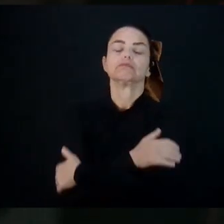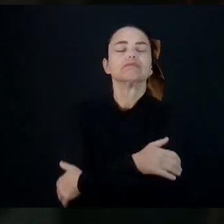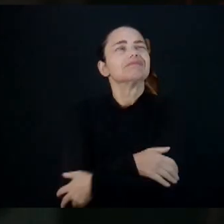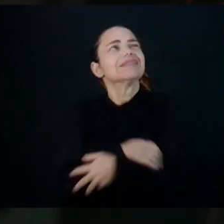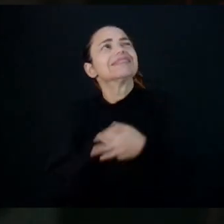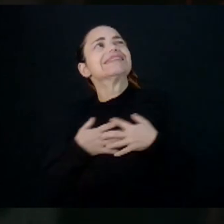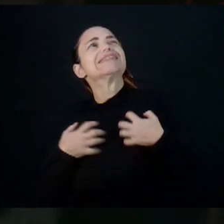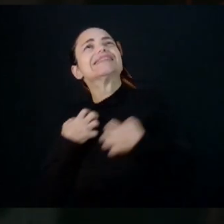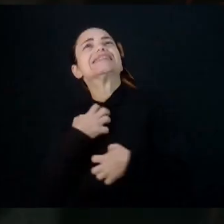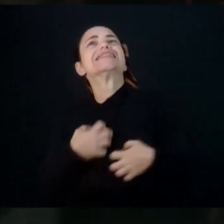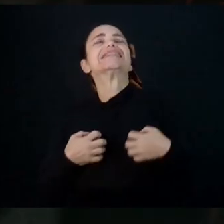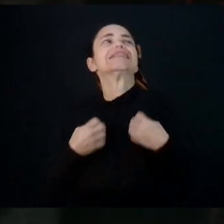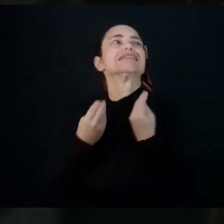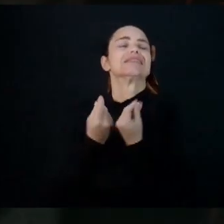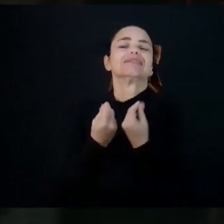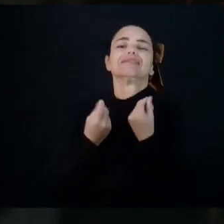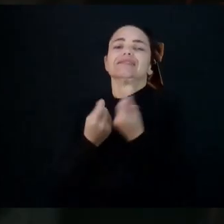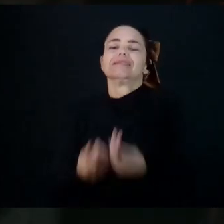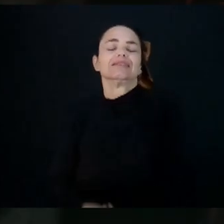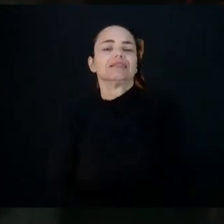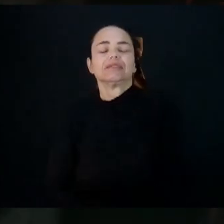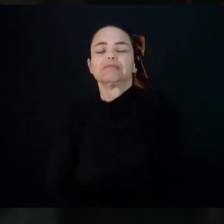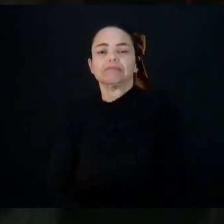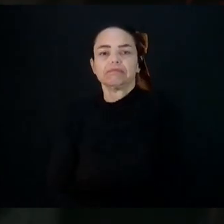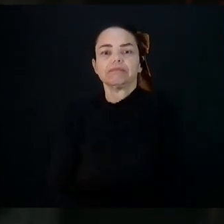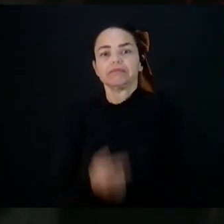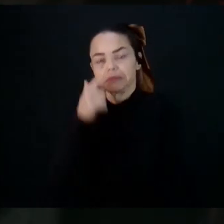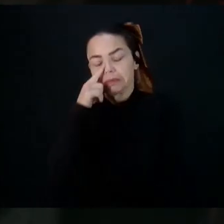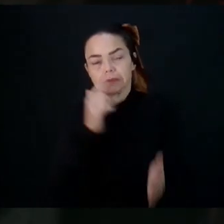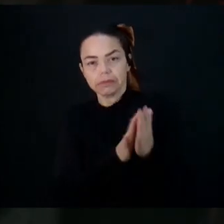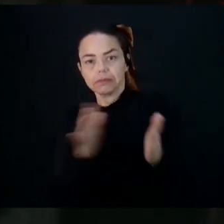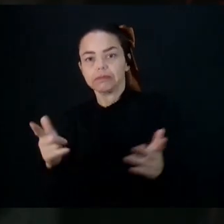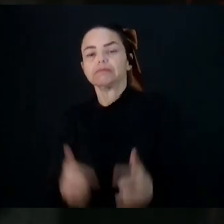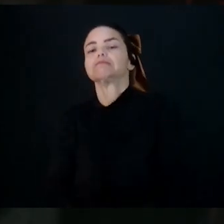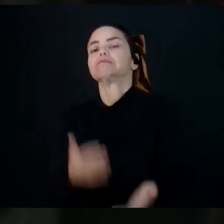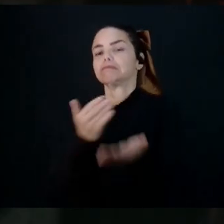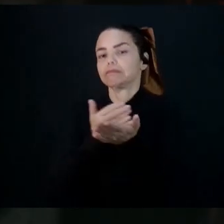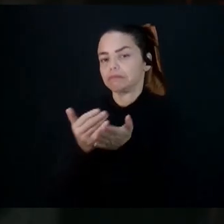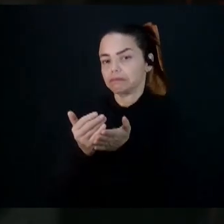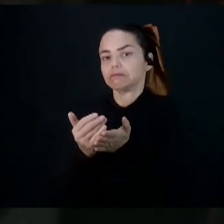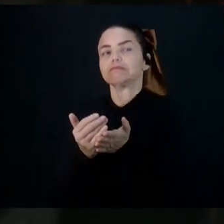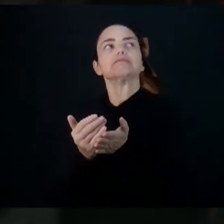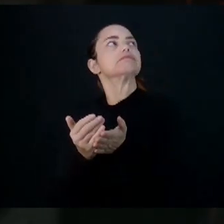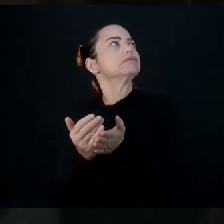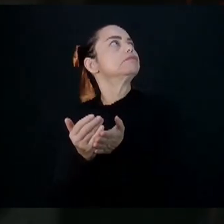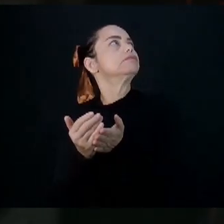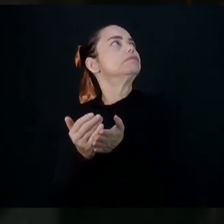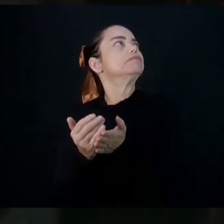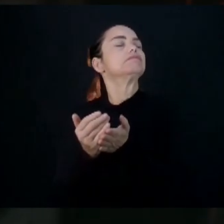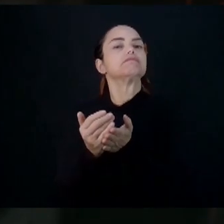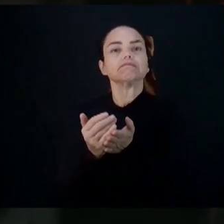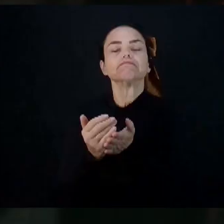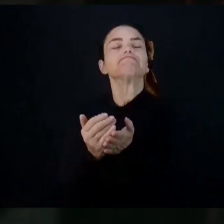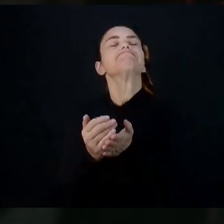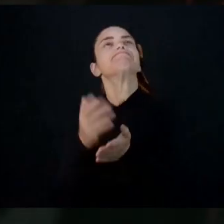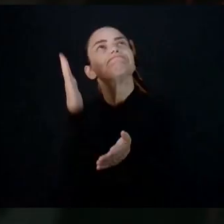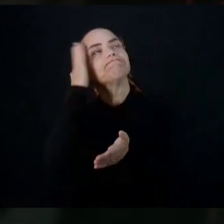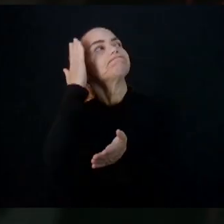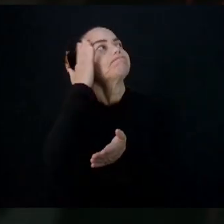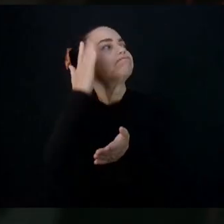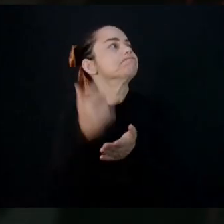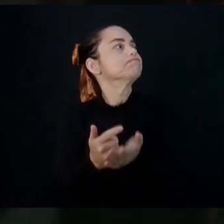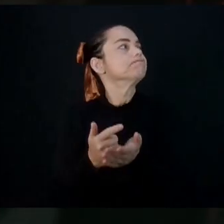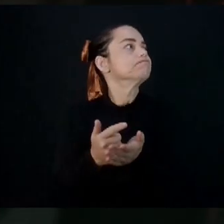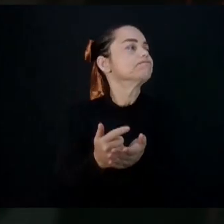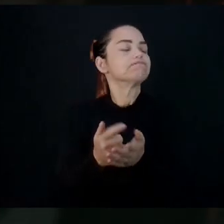fazendo sentido para mim. E aí, a partir desse momento, você começa aí em uma imersão, né, dentro de uma